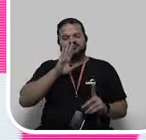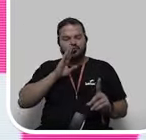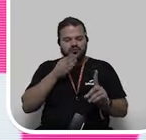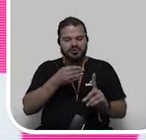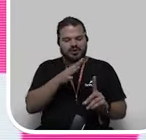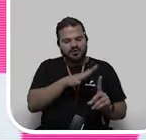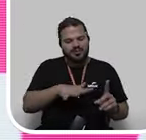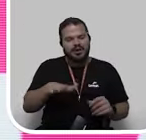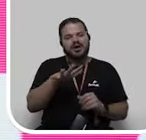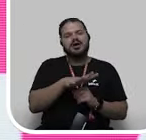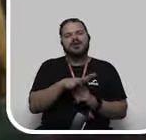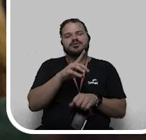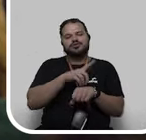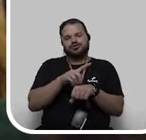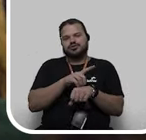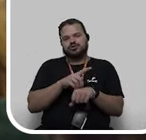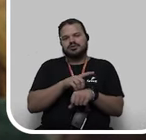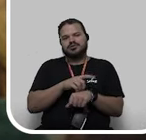digital.